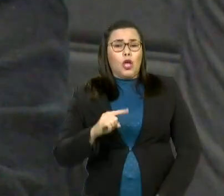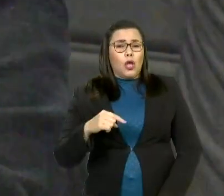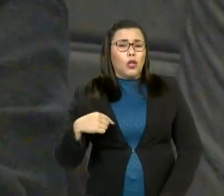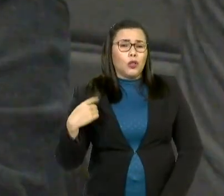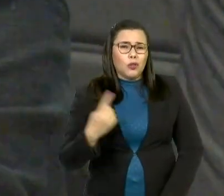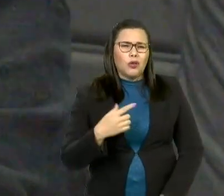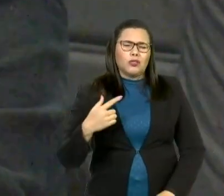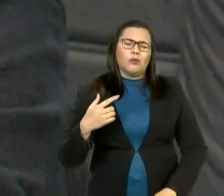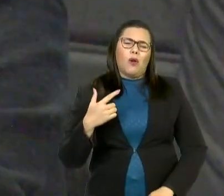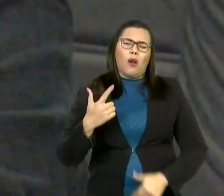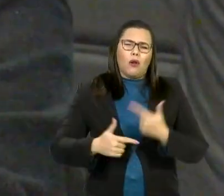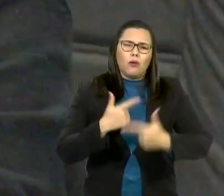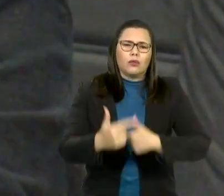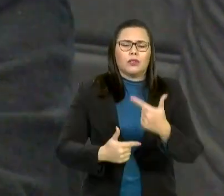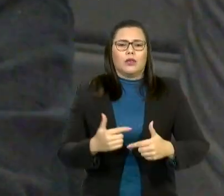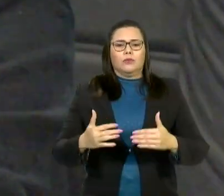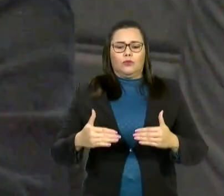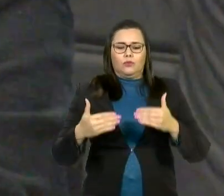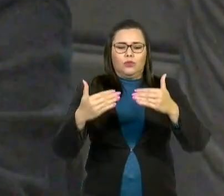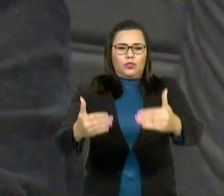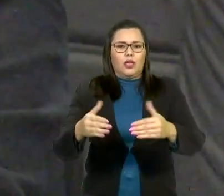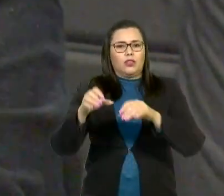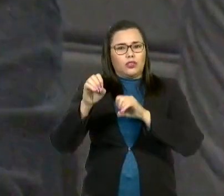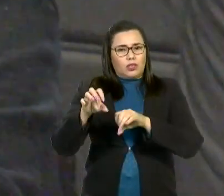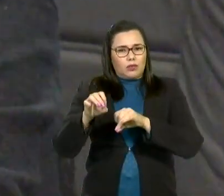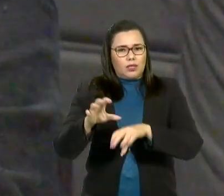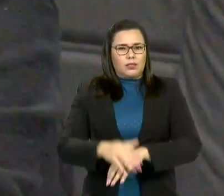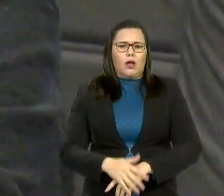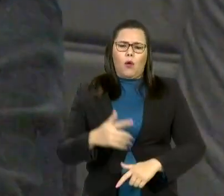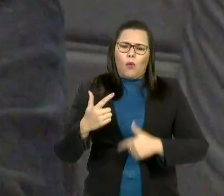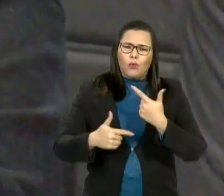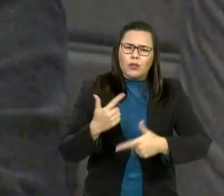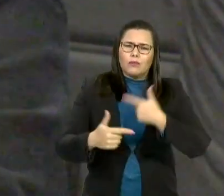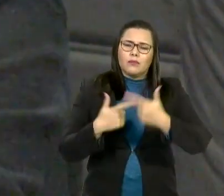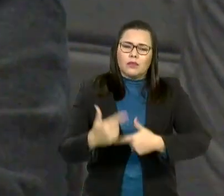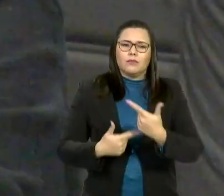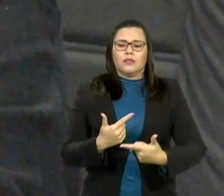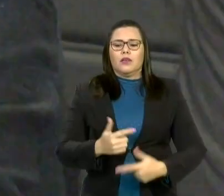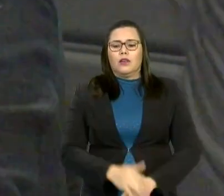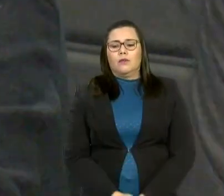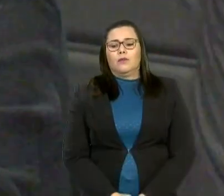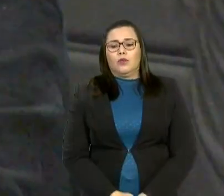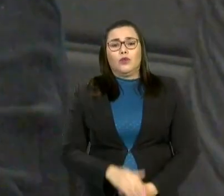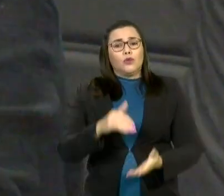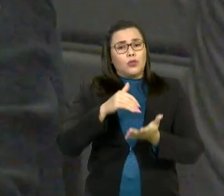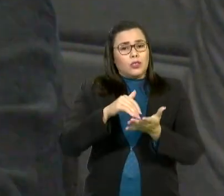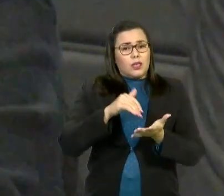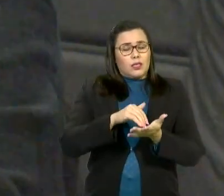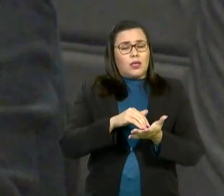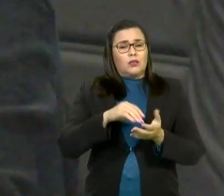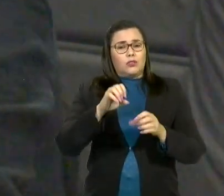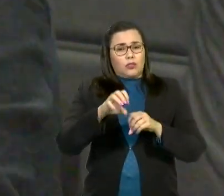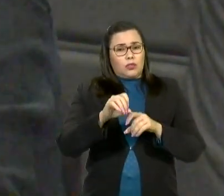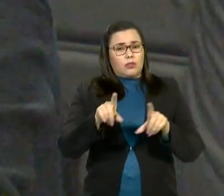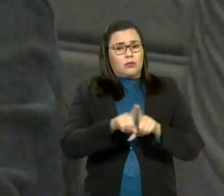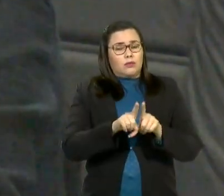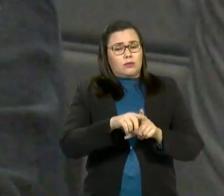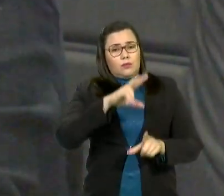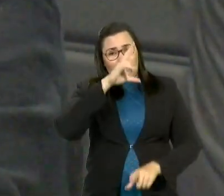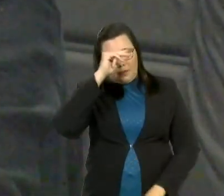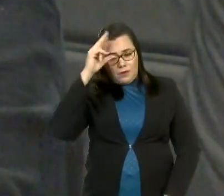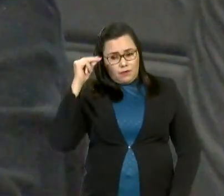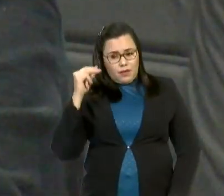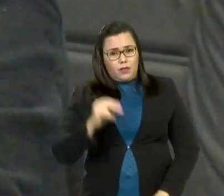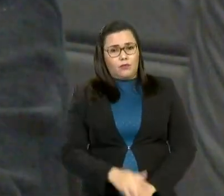destravar um grande recurso e hoje mesmo o secretário de Educação e o prefeito de Imperatriz, o prefeito Assis,